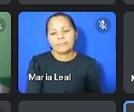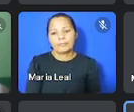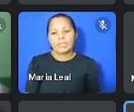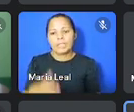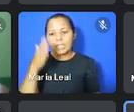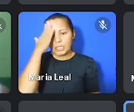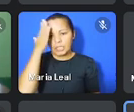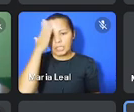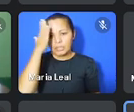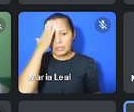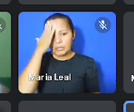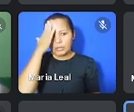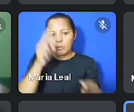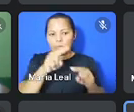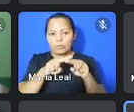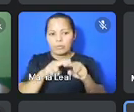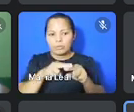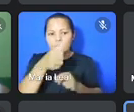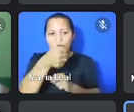Compreendeu, Marcelo?